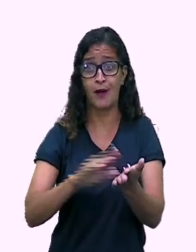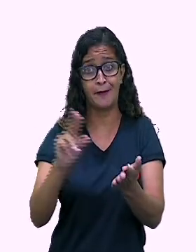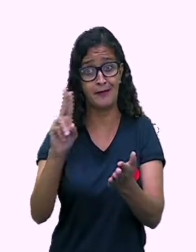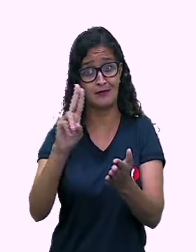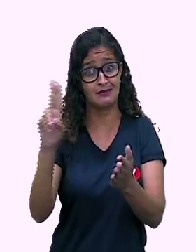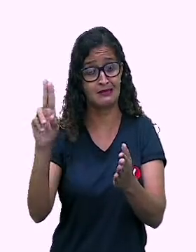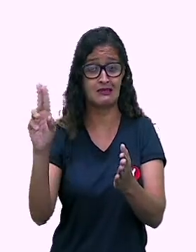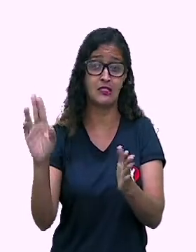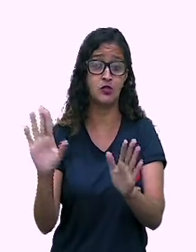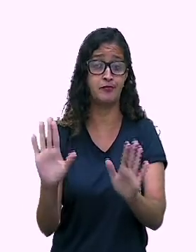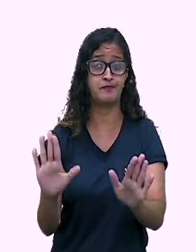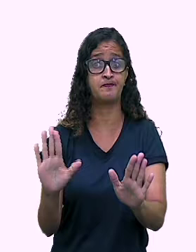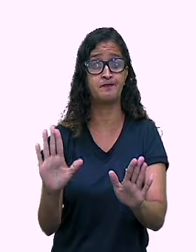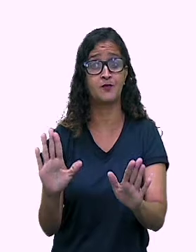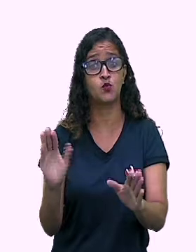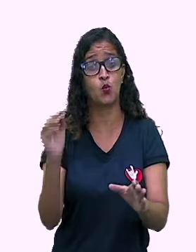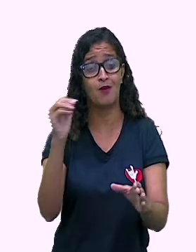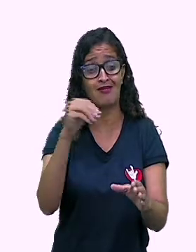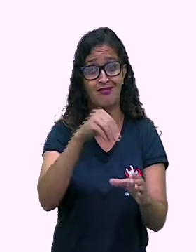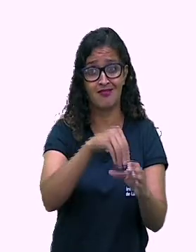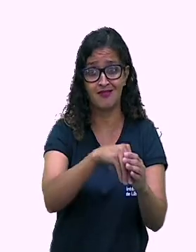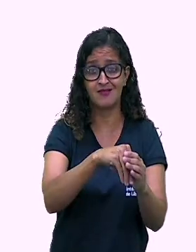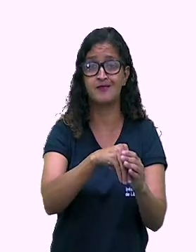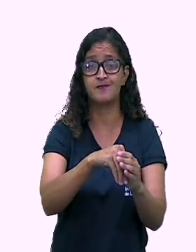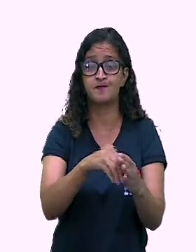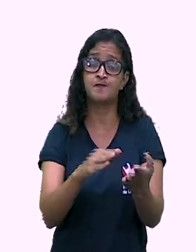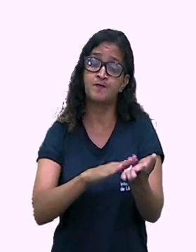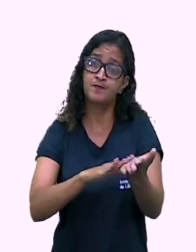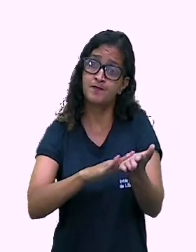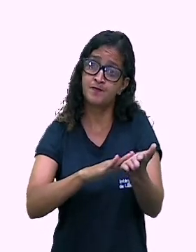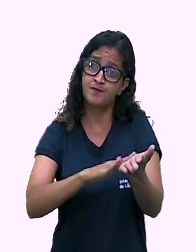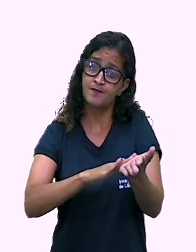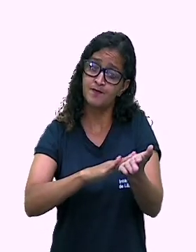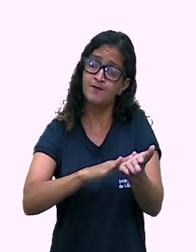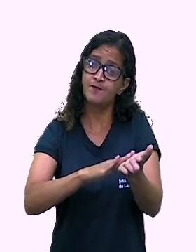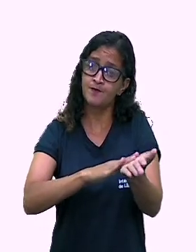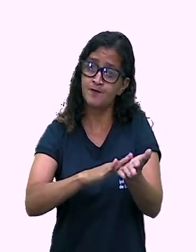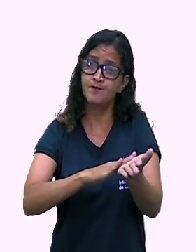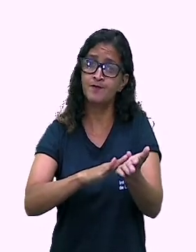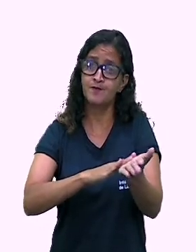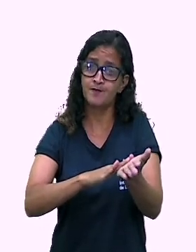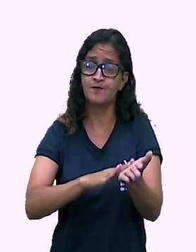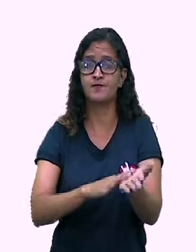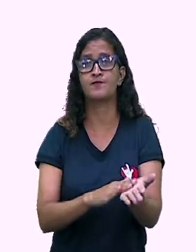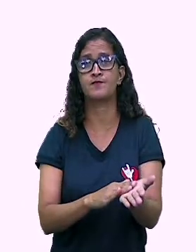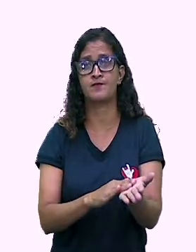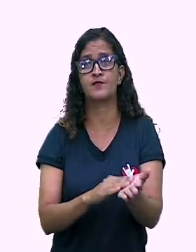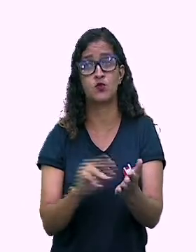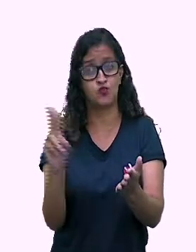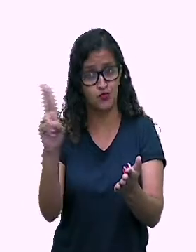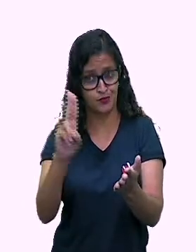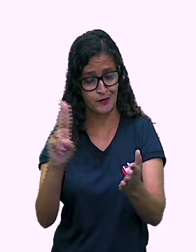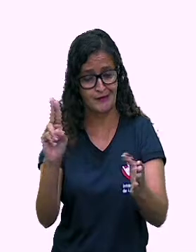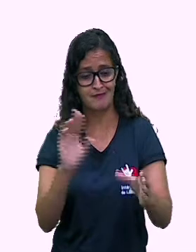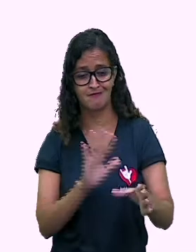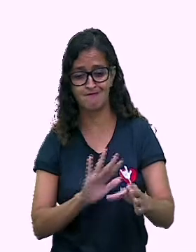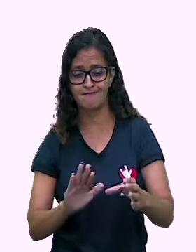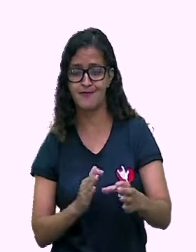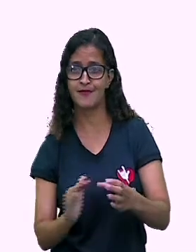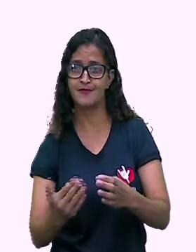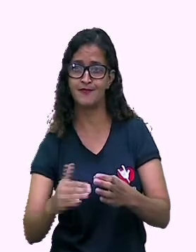marca, mas o produto em si é a esponja ou a lã de aço. O